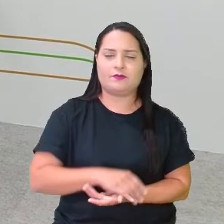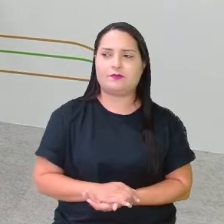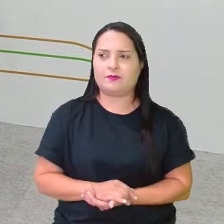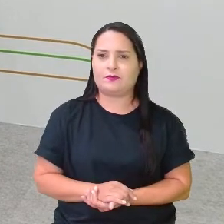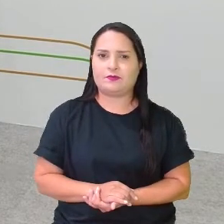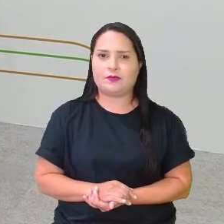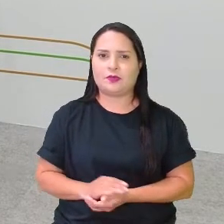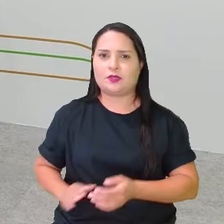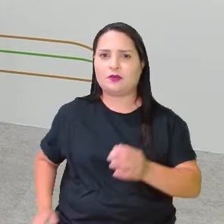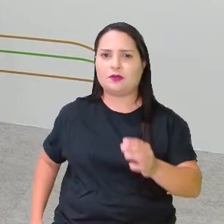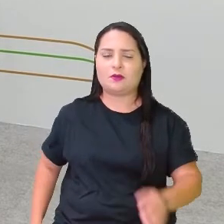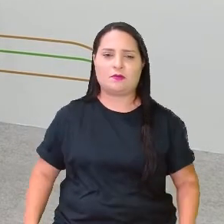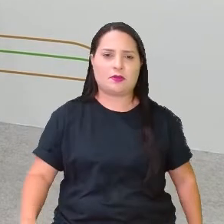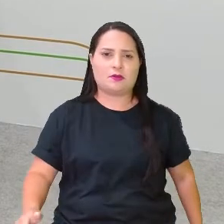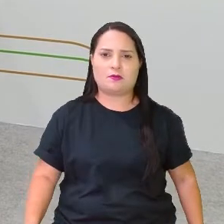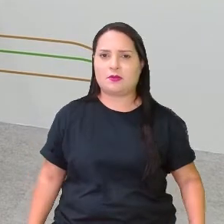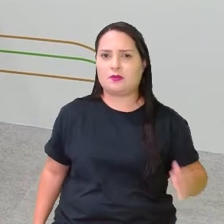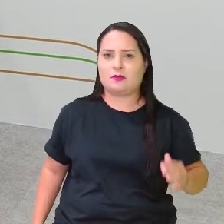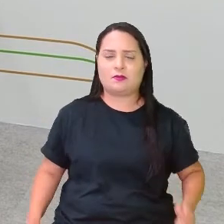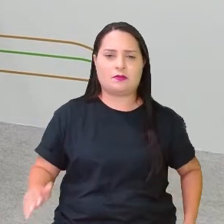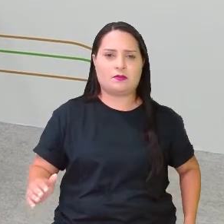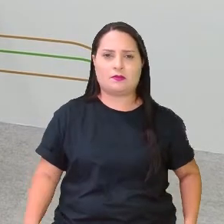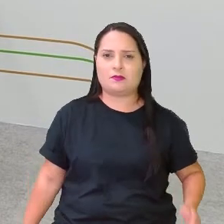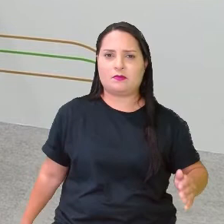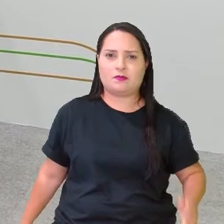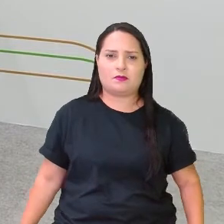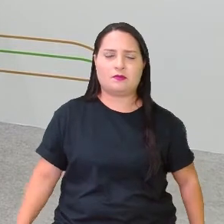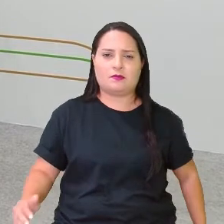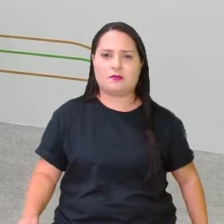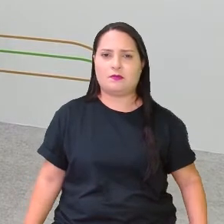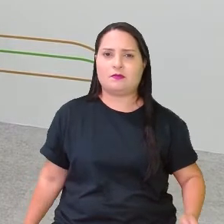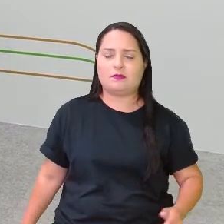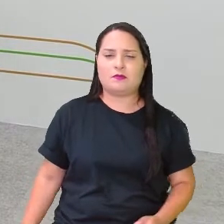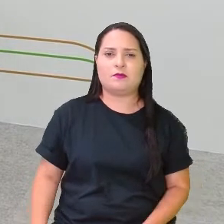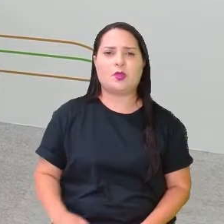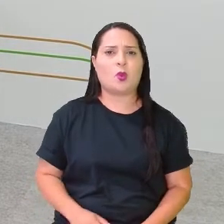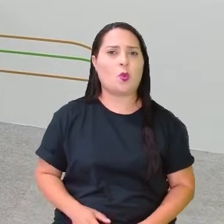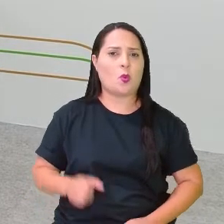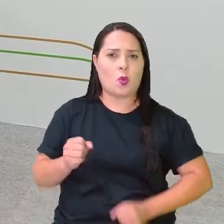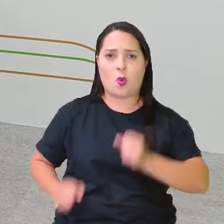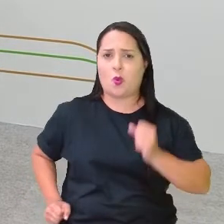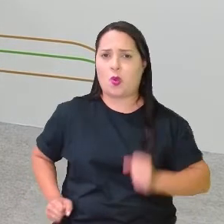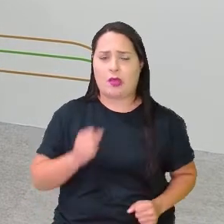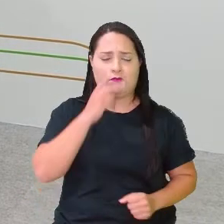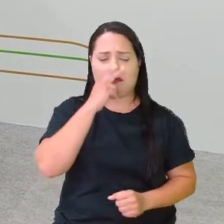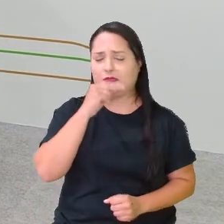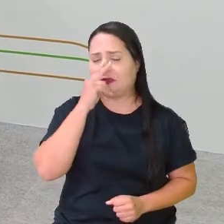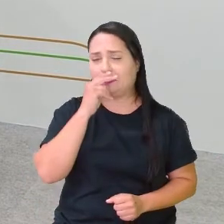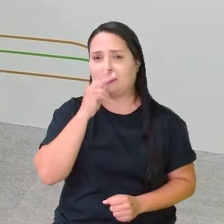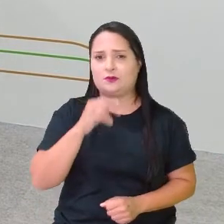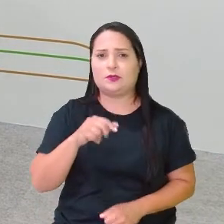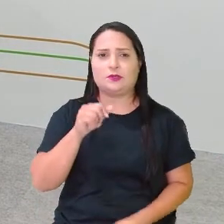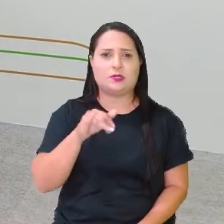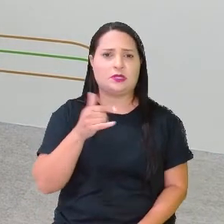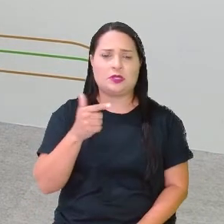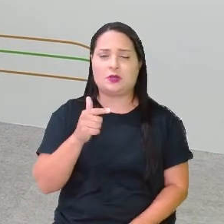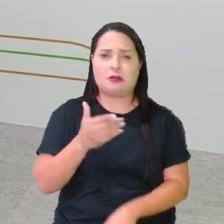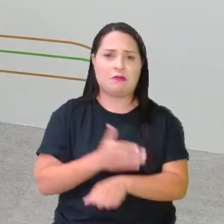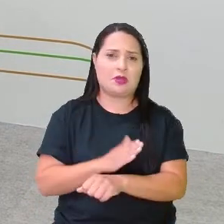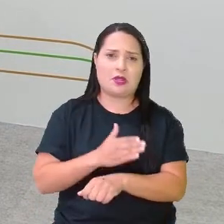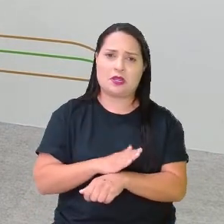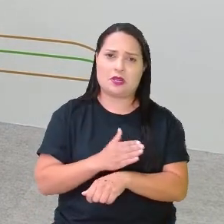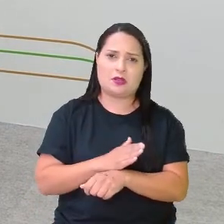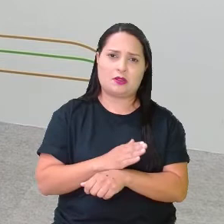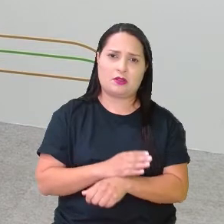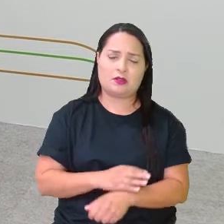movimento, ó, meu braço vai contrário da minha perna. Para correr é a mesma coisa. Então, se você não tem muita prática de corrida, você